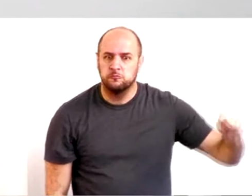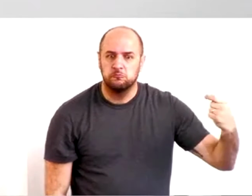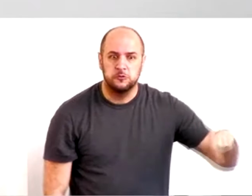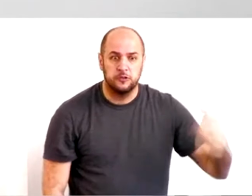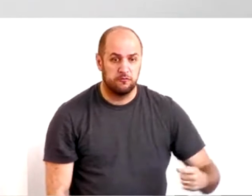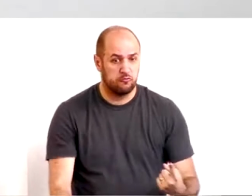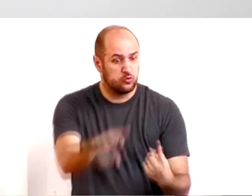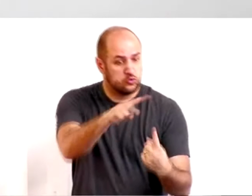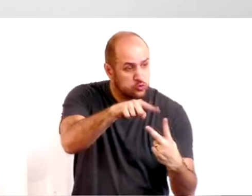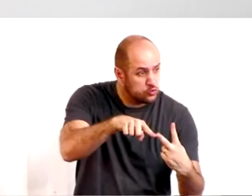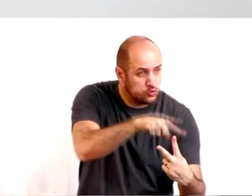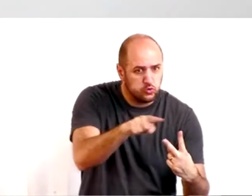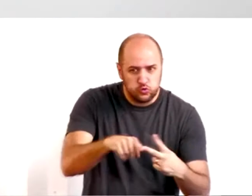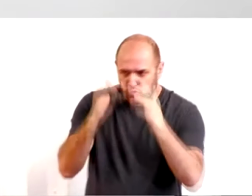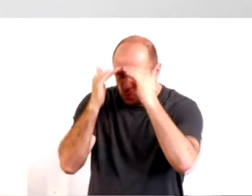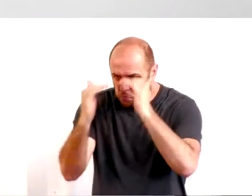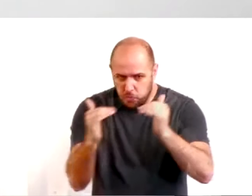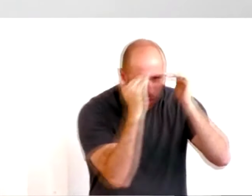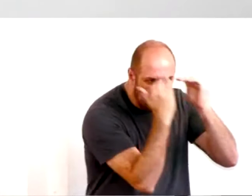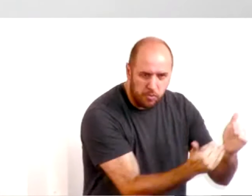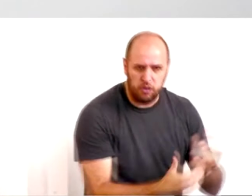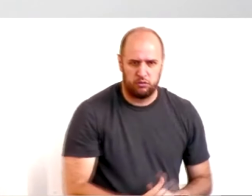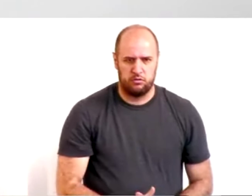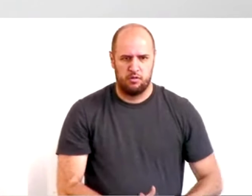coisa quanto a outra.